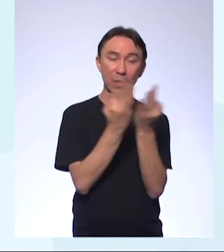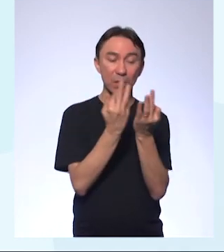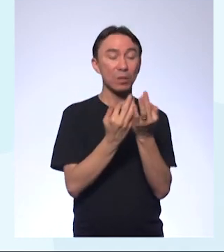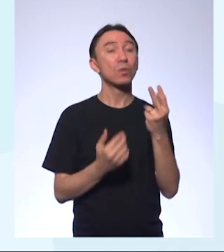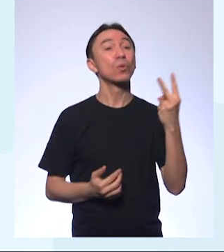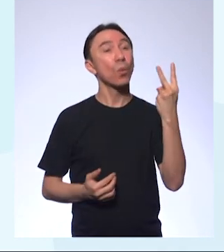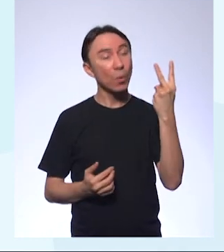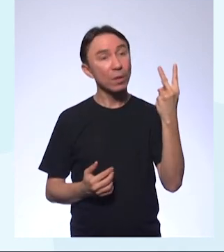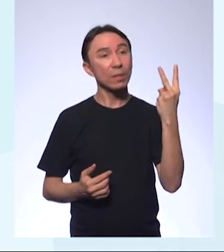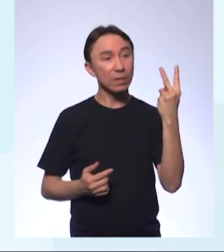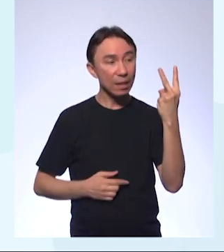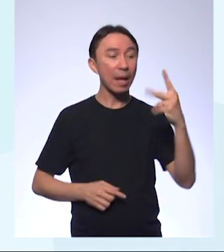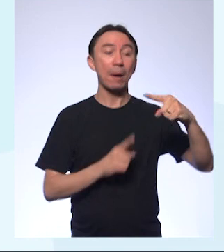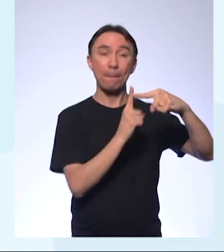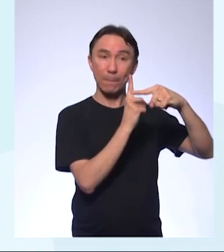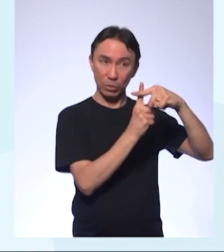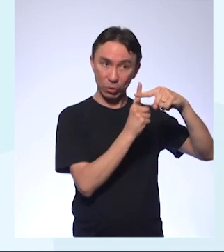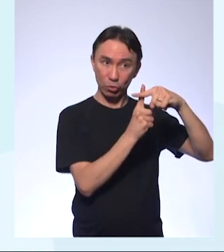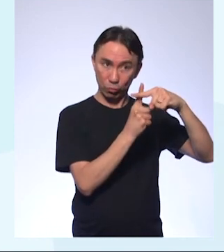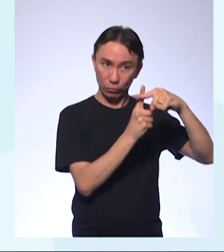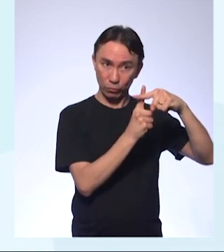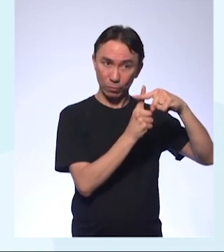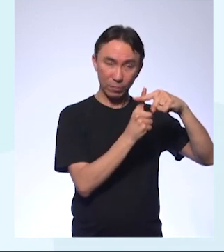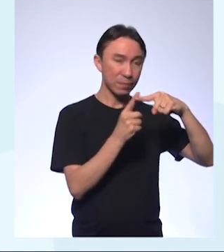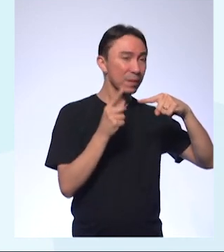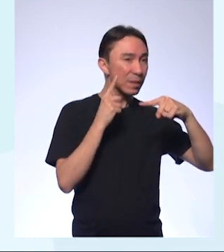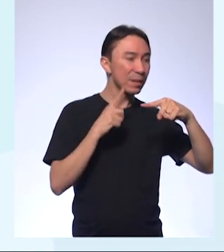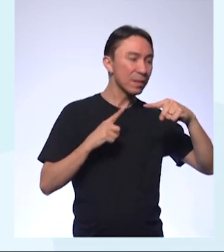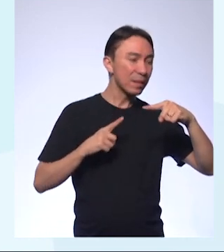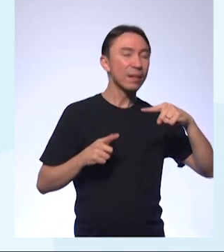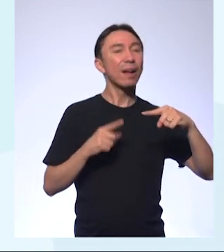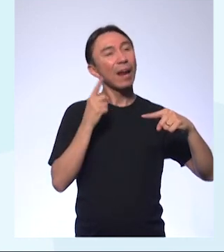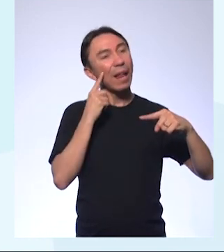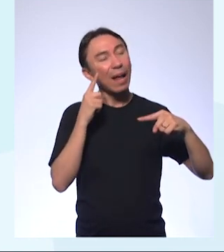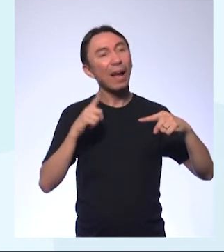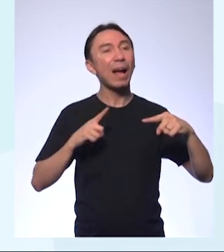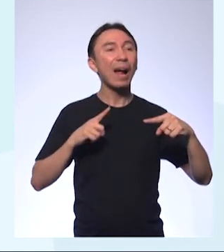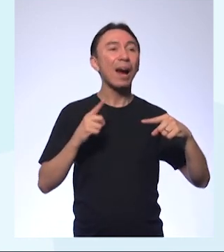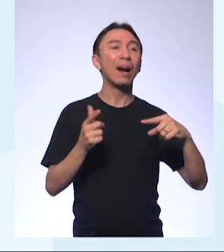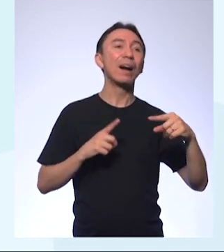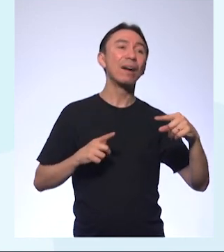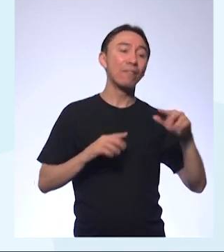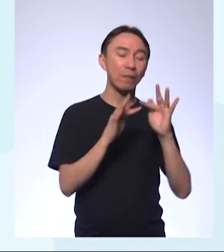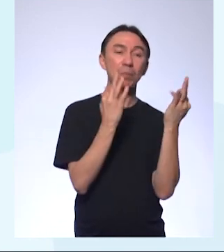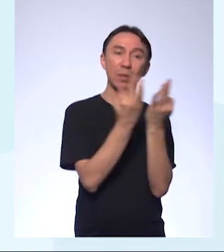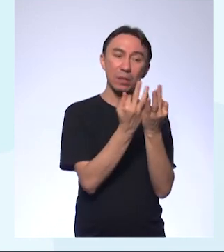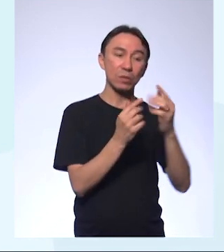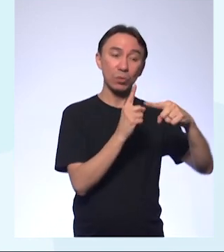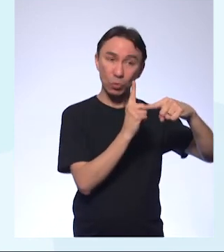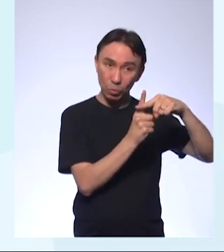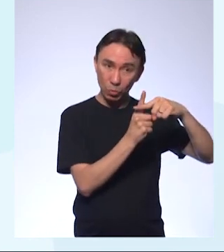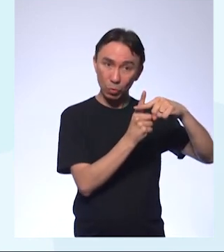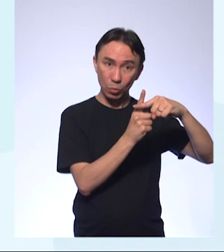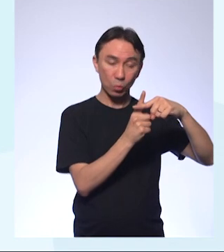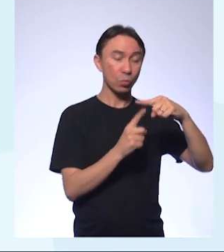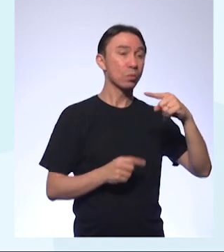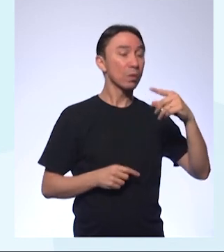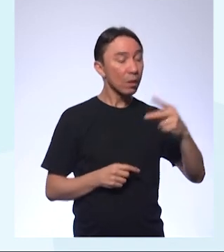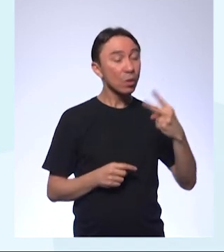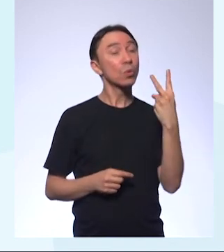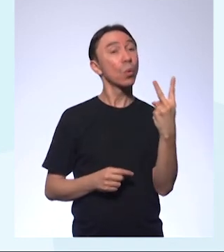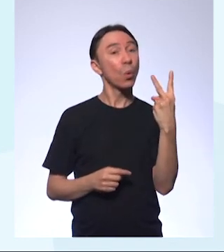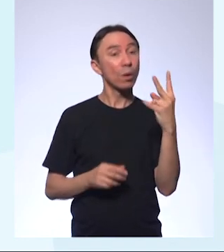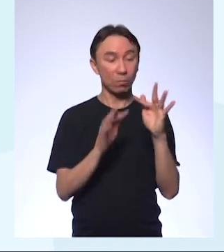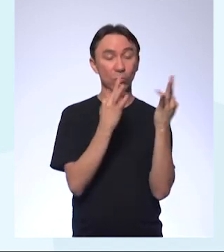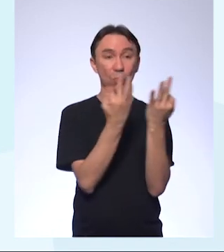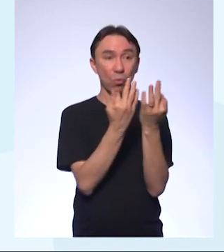eletropositivo, tem tendência a perder os elétrons. Se ele está na família 2, ele tem a tendência a perder 2 elétrons. Todos os elementos que fazem parte